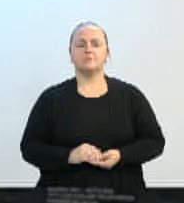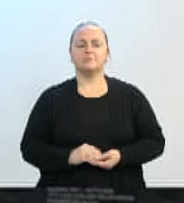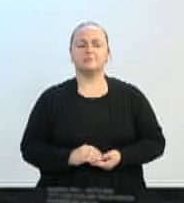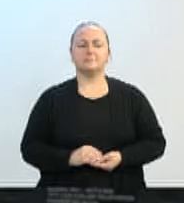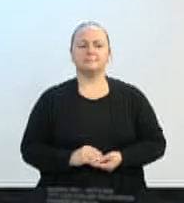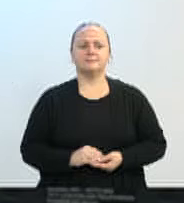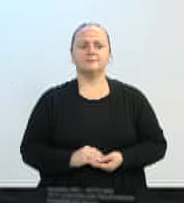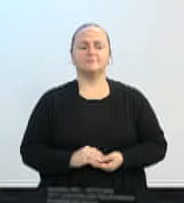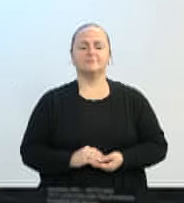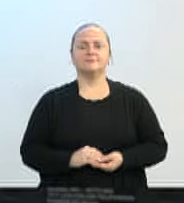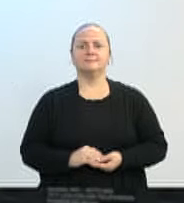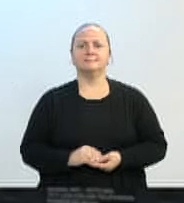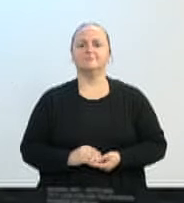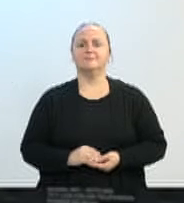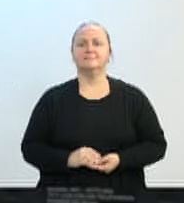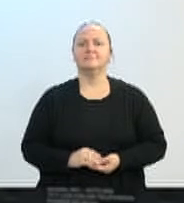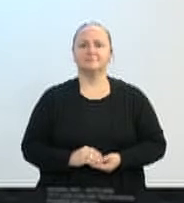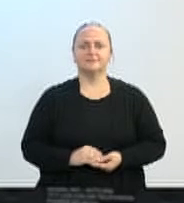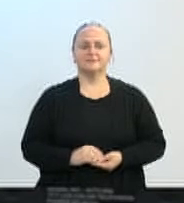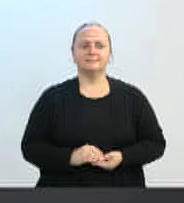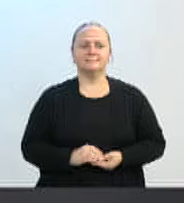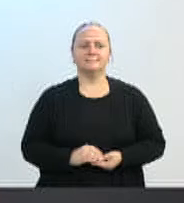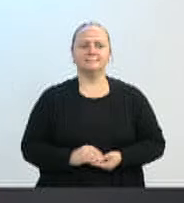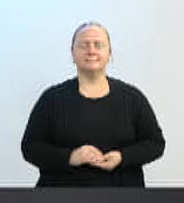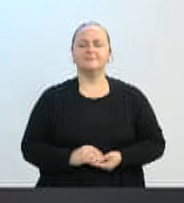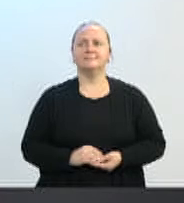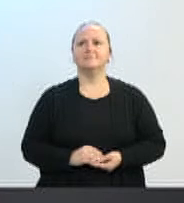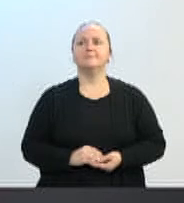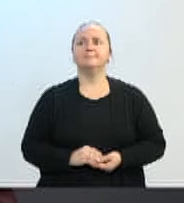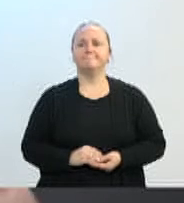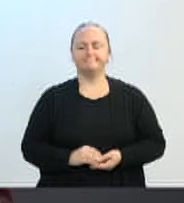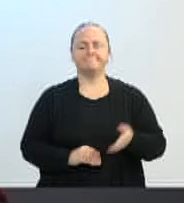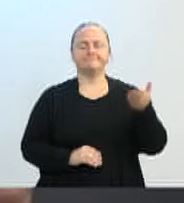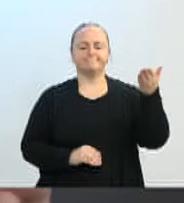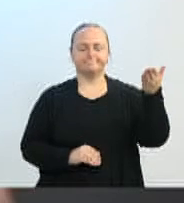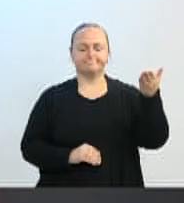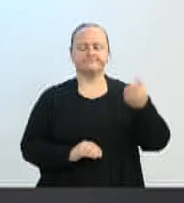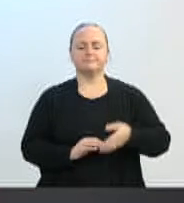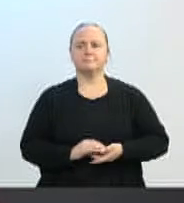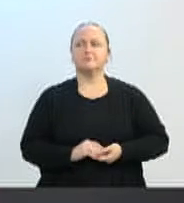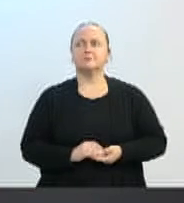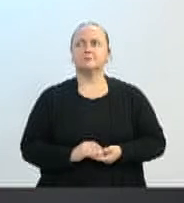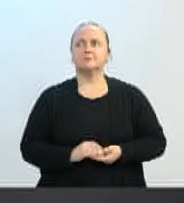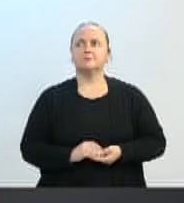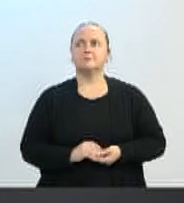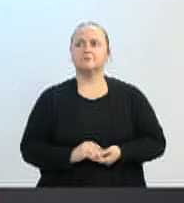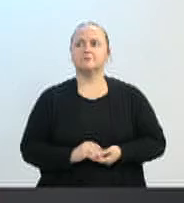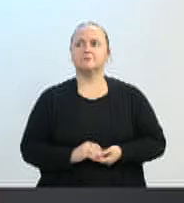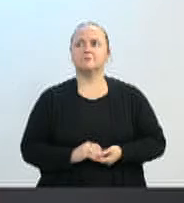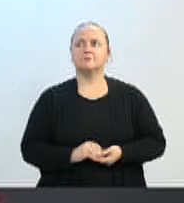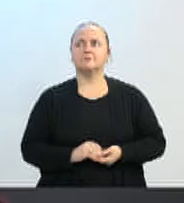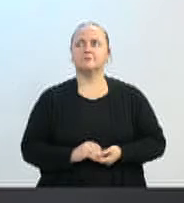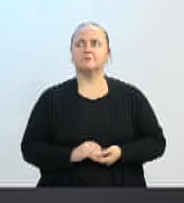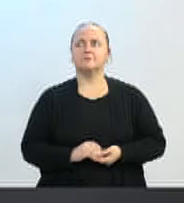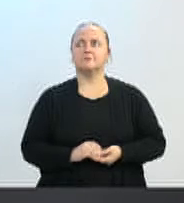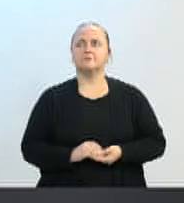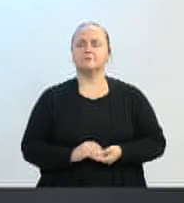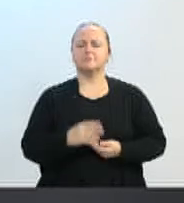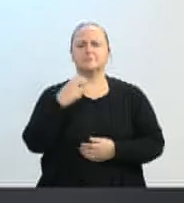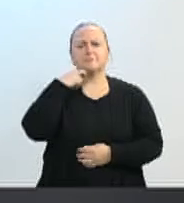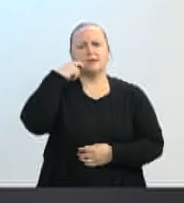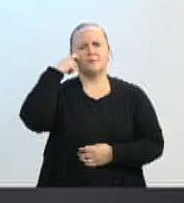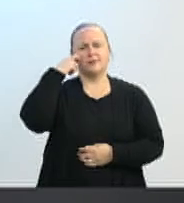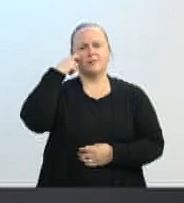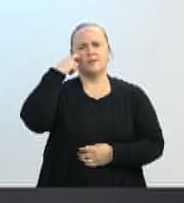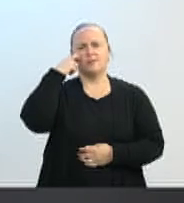Autorização do orador, a parte concedida, vereador Gilson. O vereador Adriano acabou comentando aqui, é uma vergonha ele vir aqui